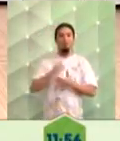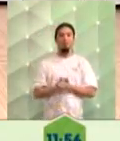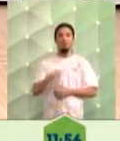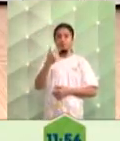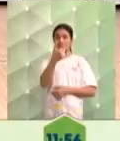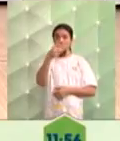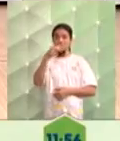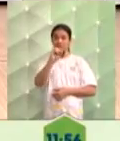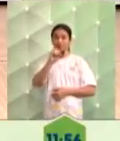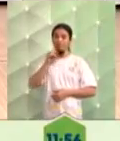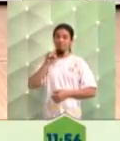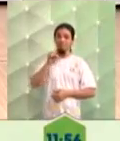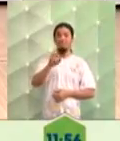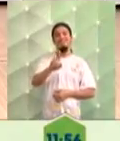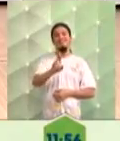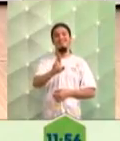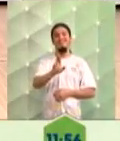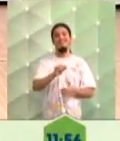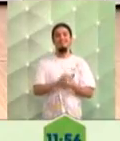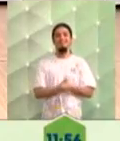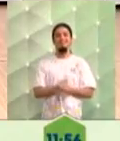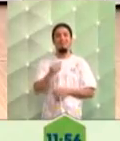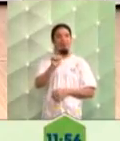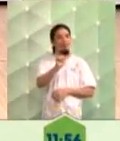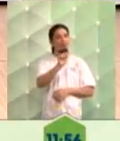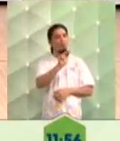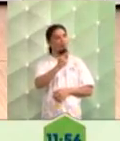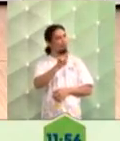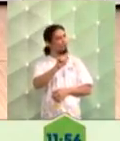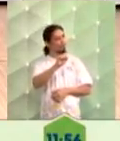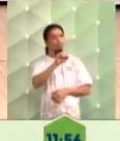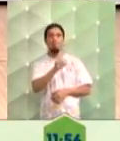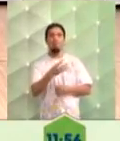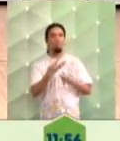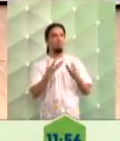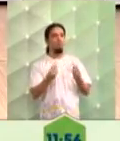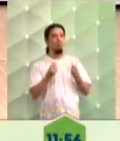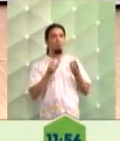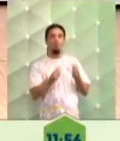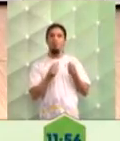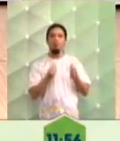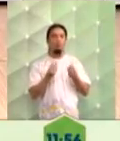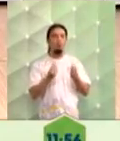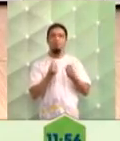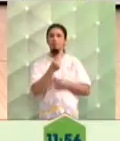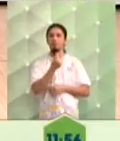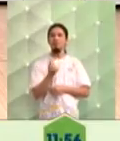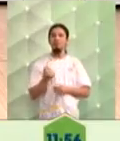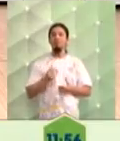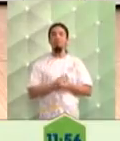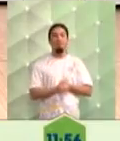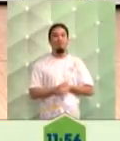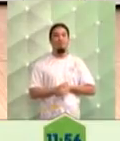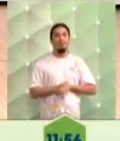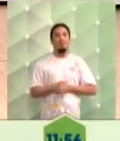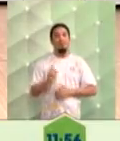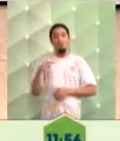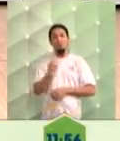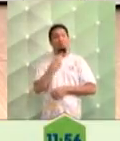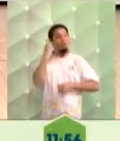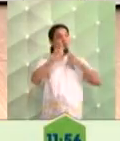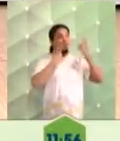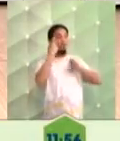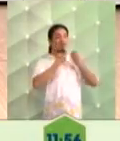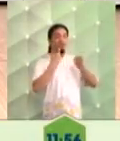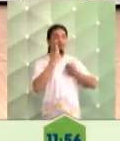20 mil reais. 20 mil reais. Augusto, pelo amor de Deus, é muito dinheiro. A gente nem olha os 50 mil da Luciana, né? A gente se preocupa logo com a instituição que